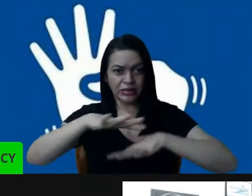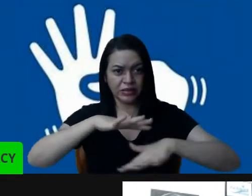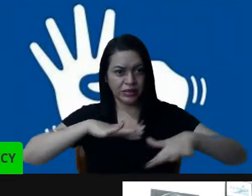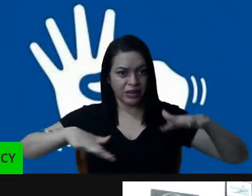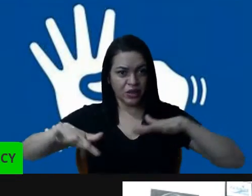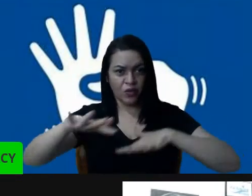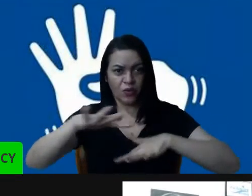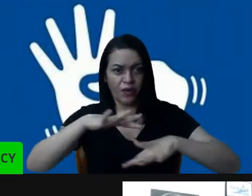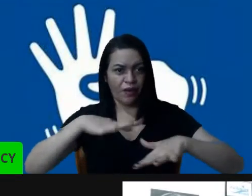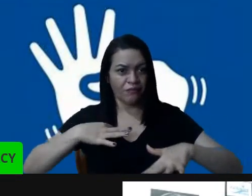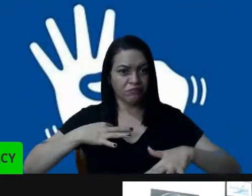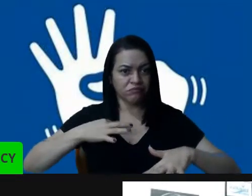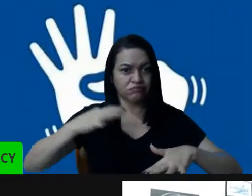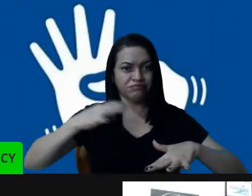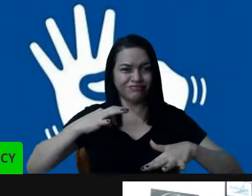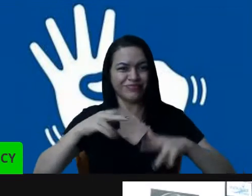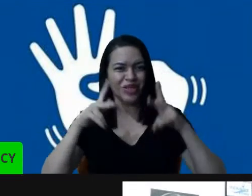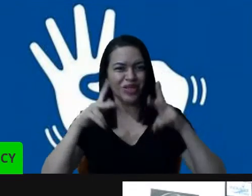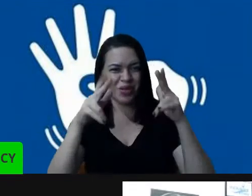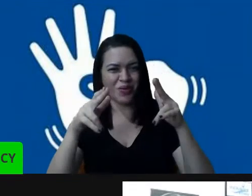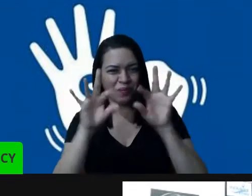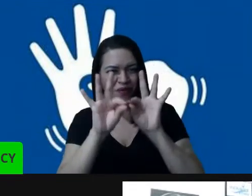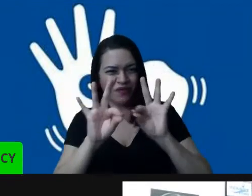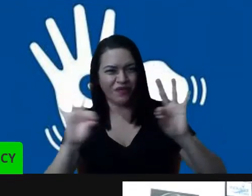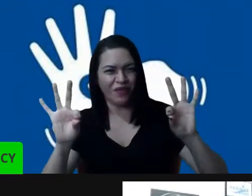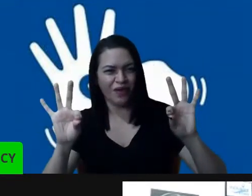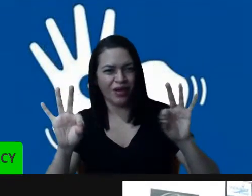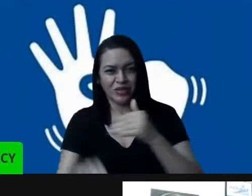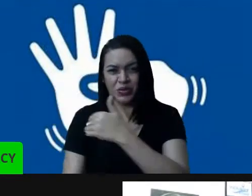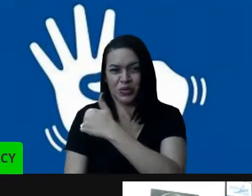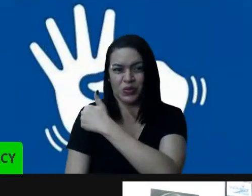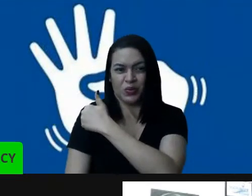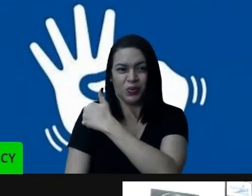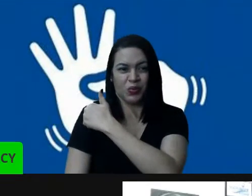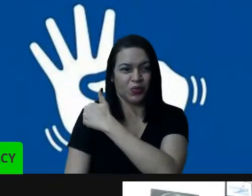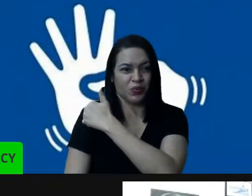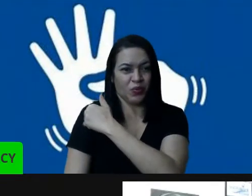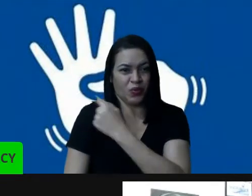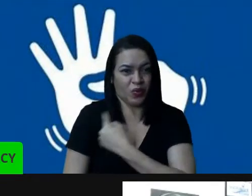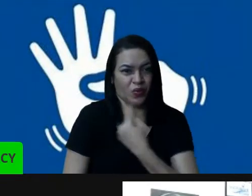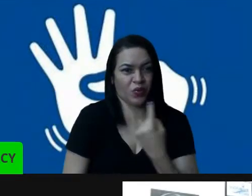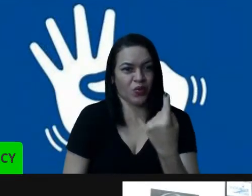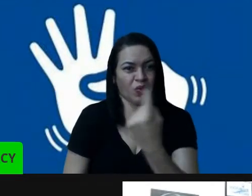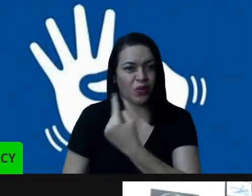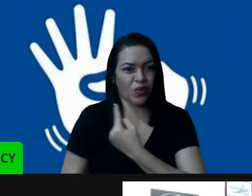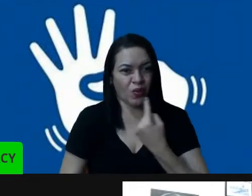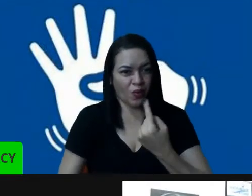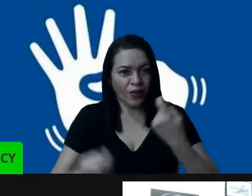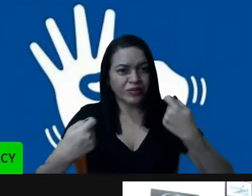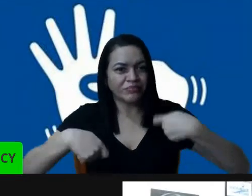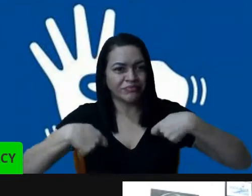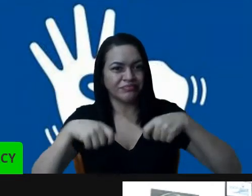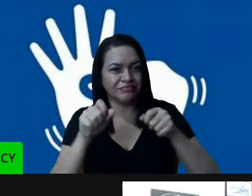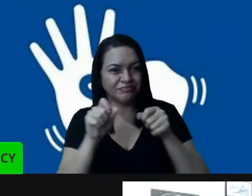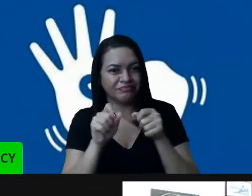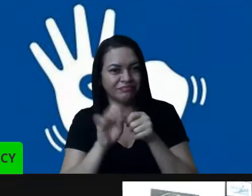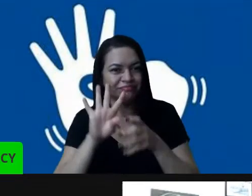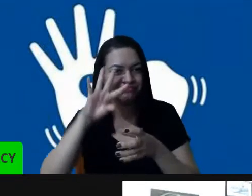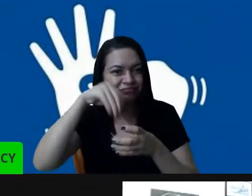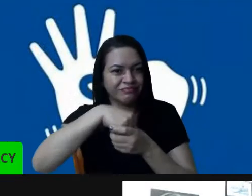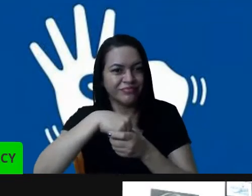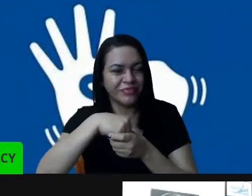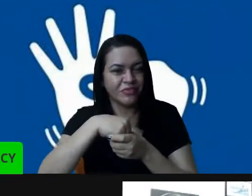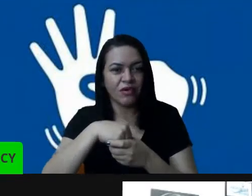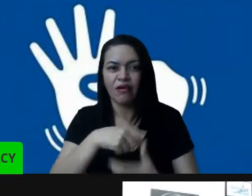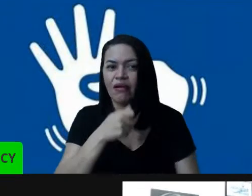sobre nós, eles não fazem, né? E mesmo a gente cobrando, ainda assim não conseguem enxergar